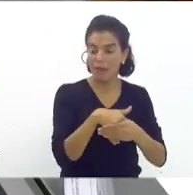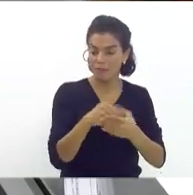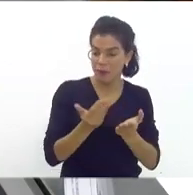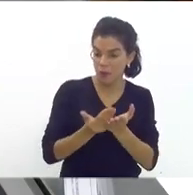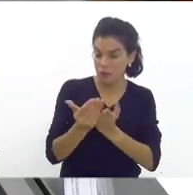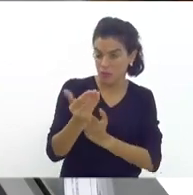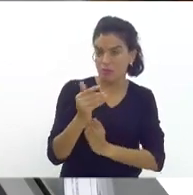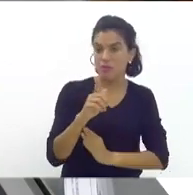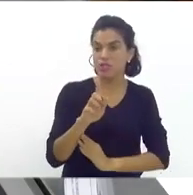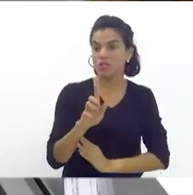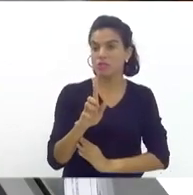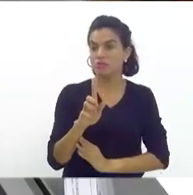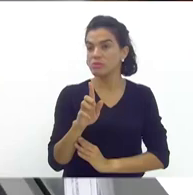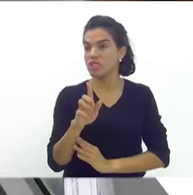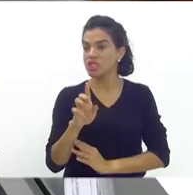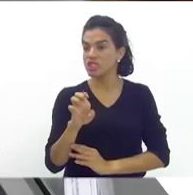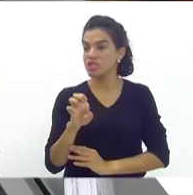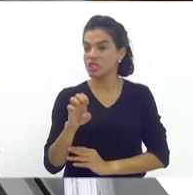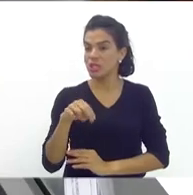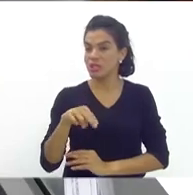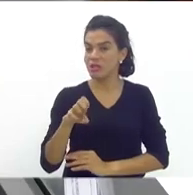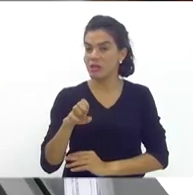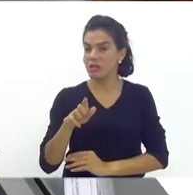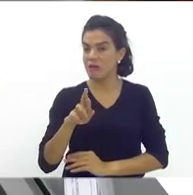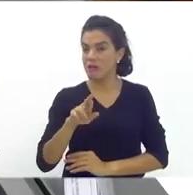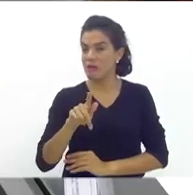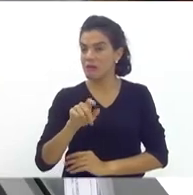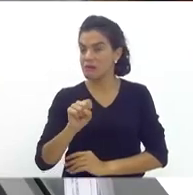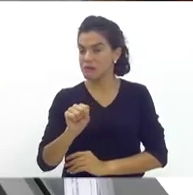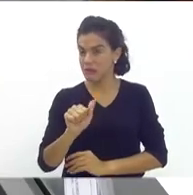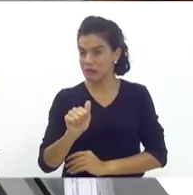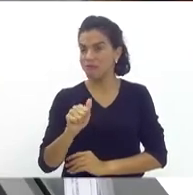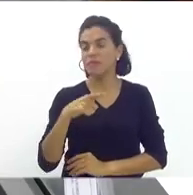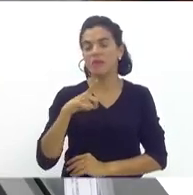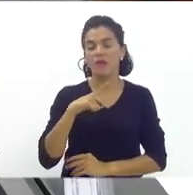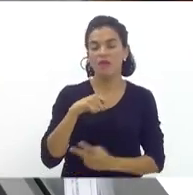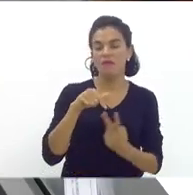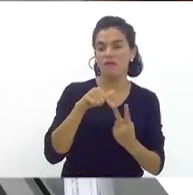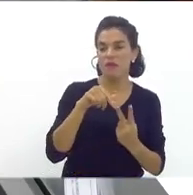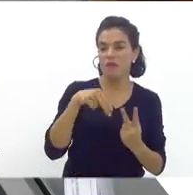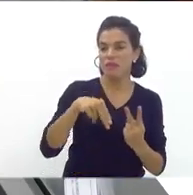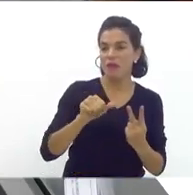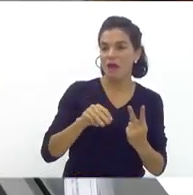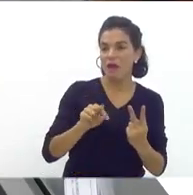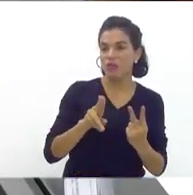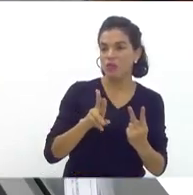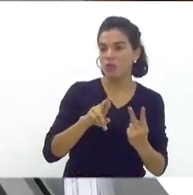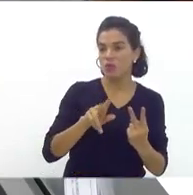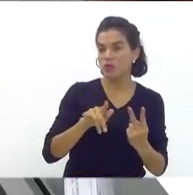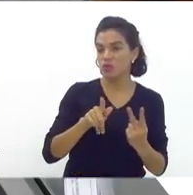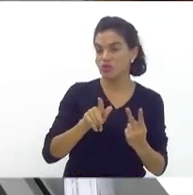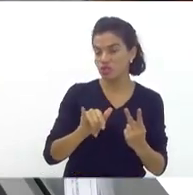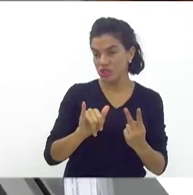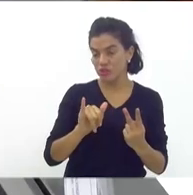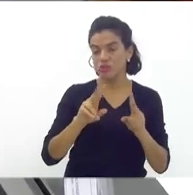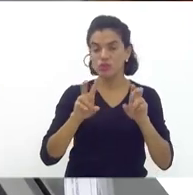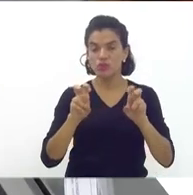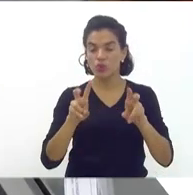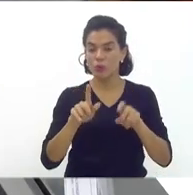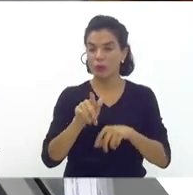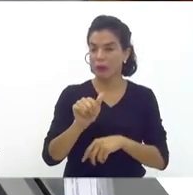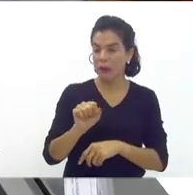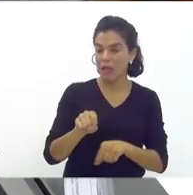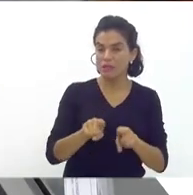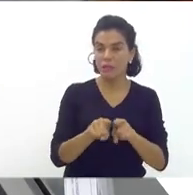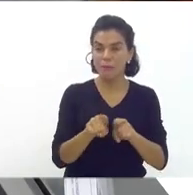processo pela G3 pela pela genesa porque tivemos a oitiva da Nature e depois algumas queixas em plenário sobre a questão do gás do do